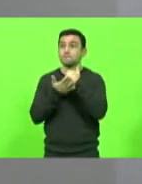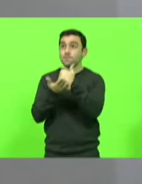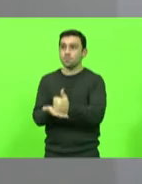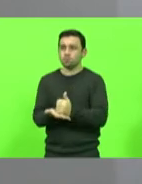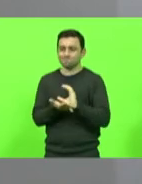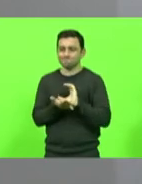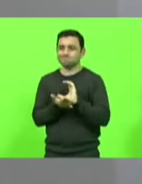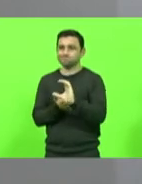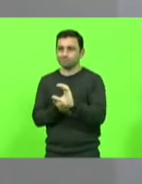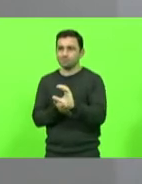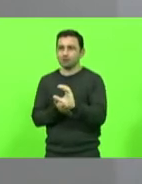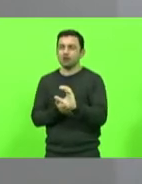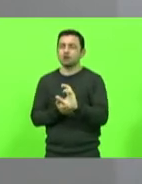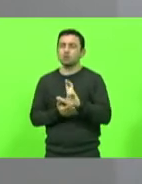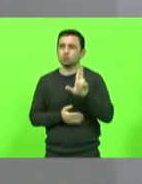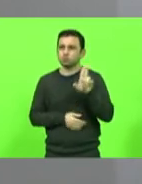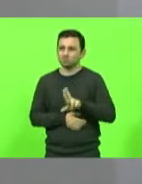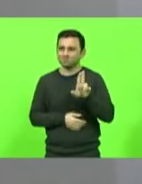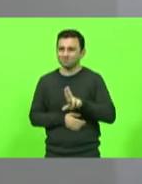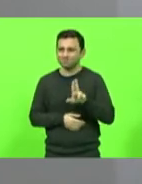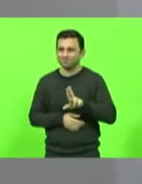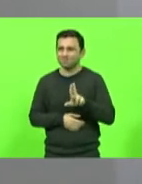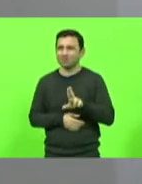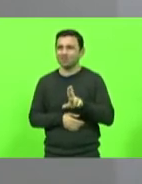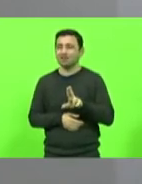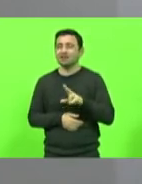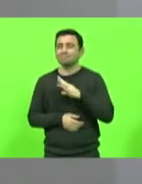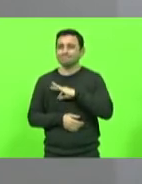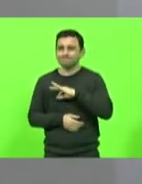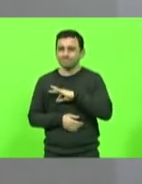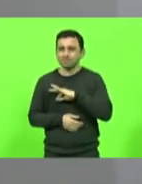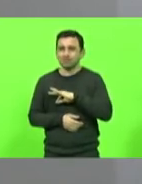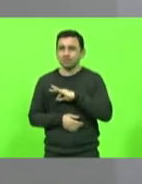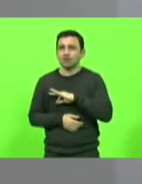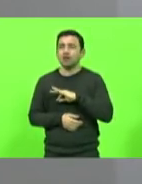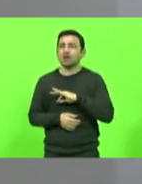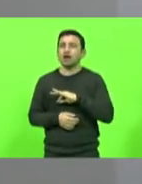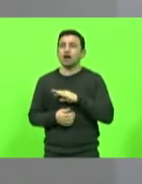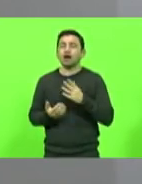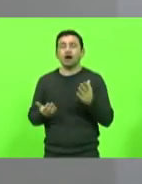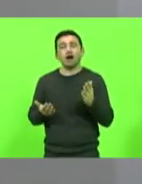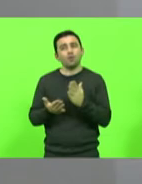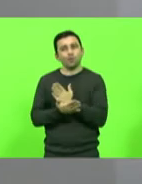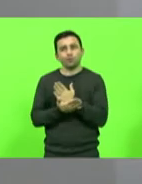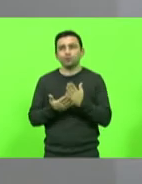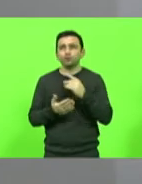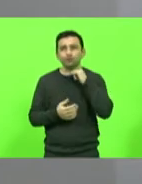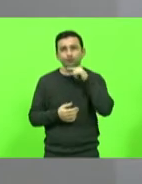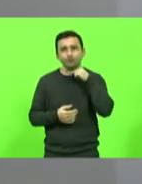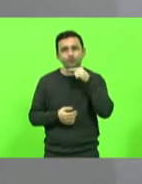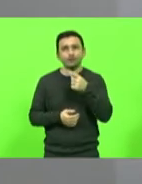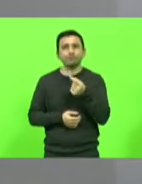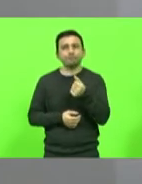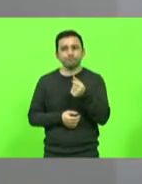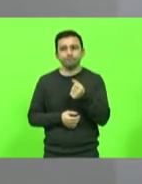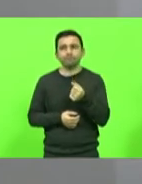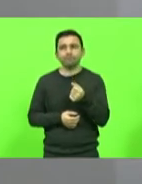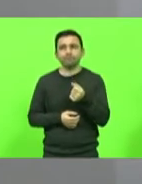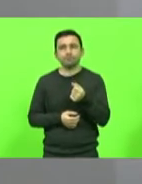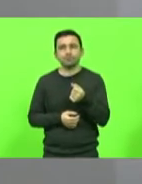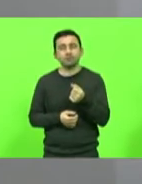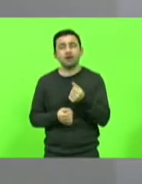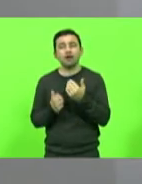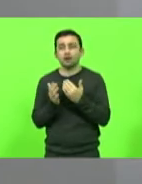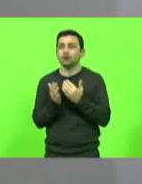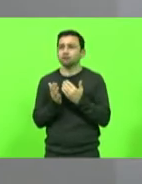SUAS, mas que ainda deixa uma parcela fora desse recurso. Ademais, seguimos